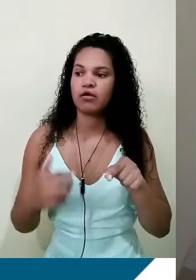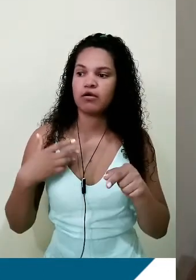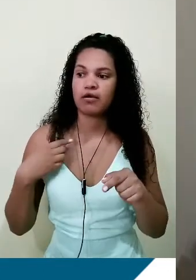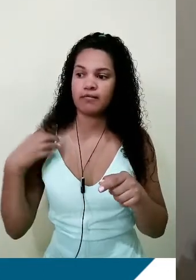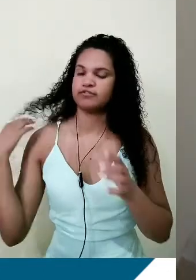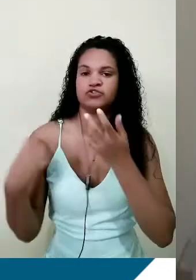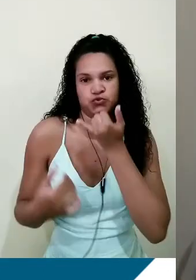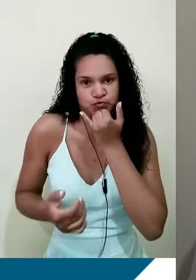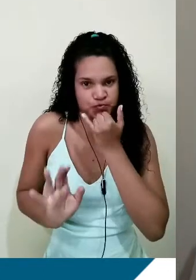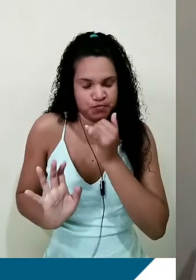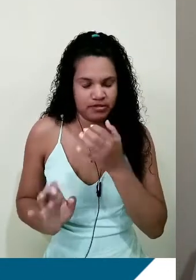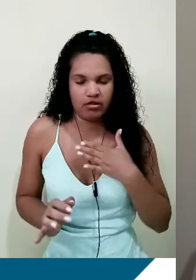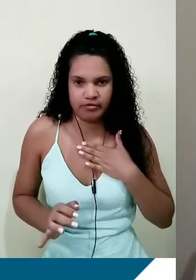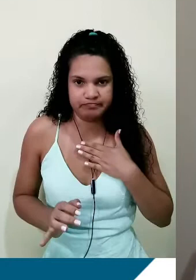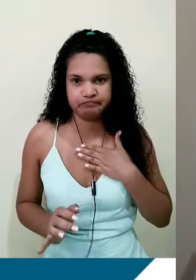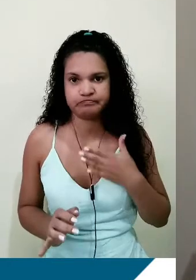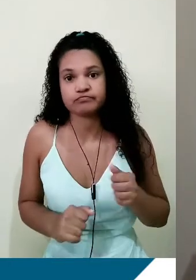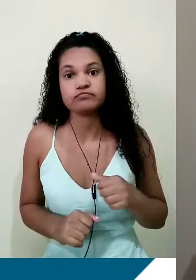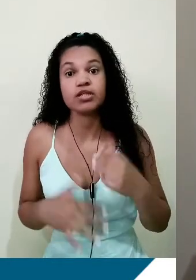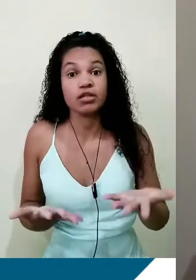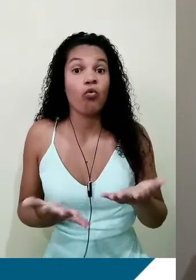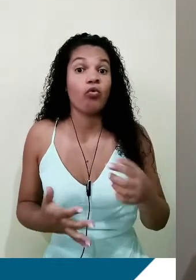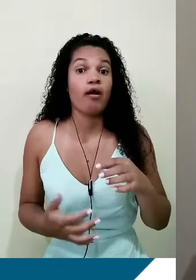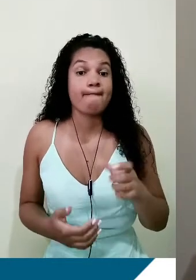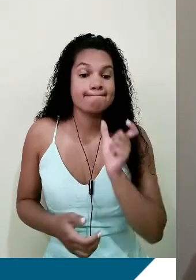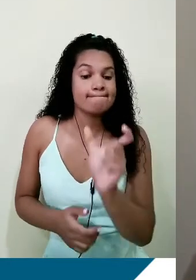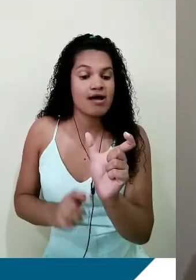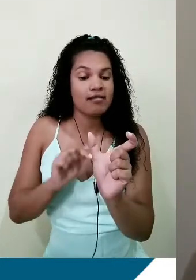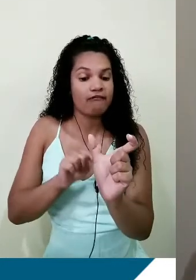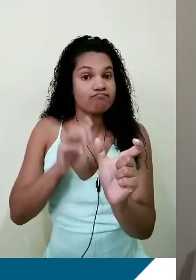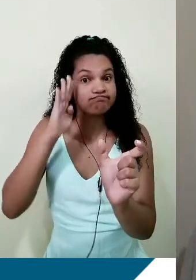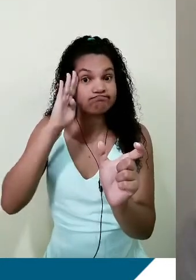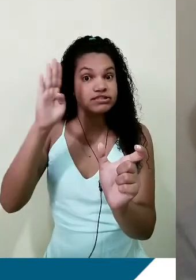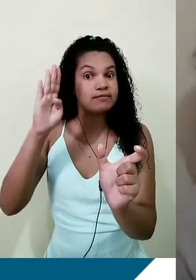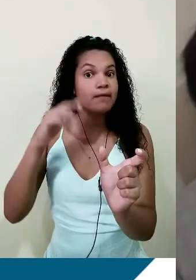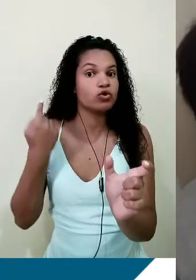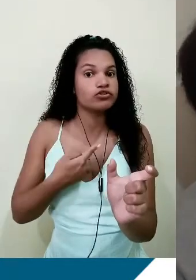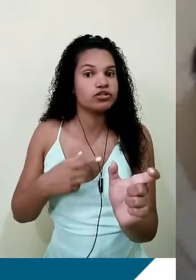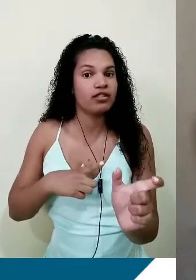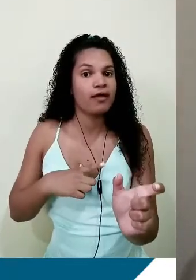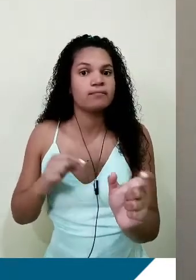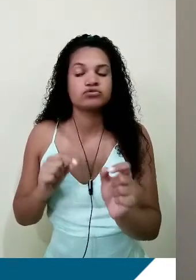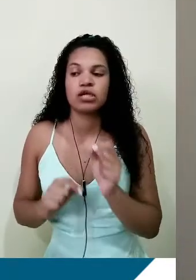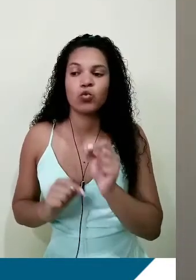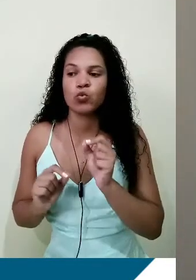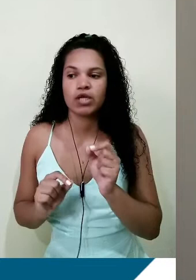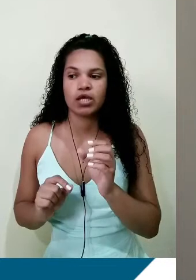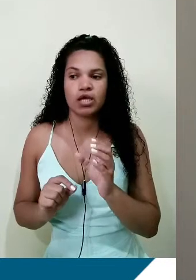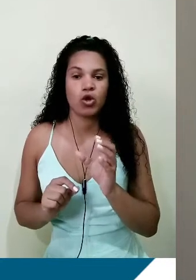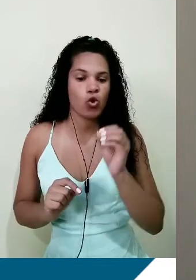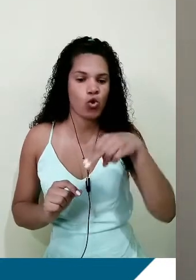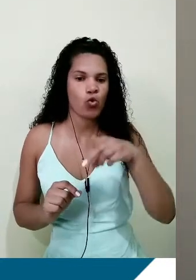a palavra-chave que nós temos de condução é